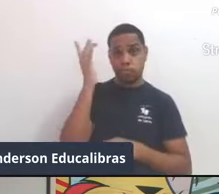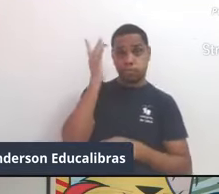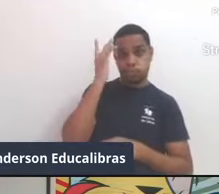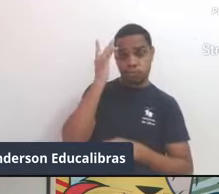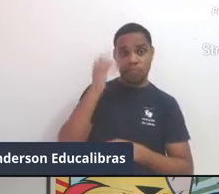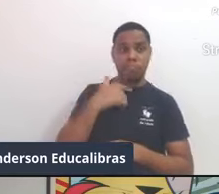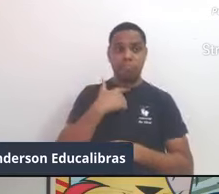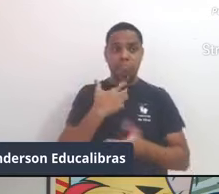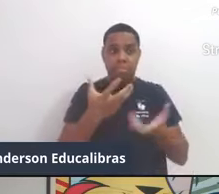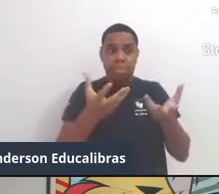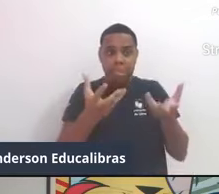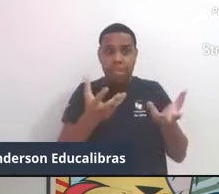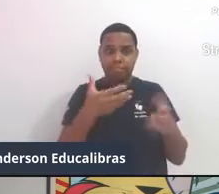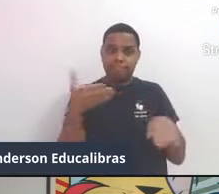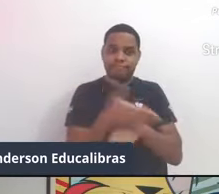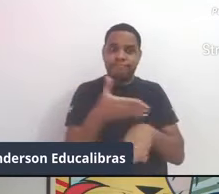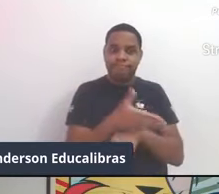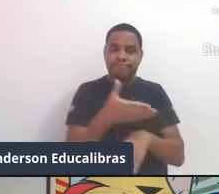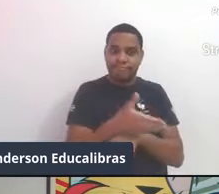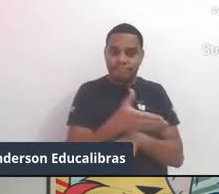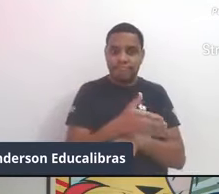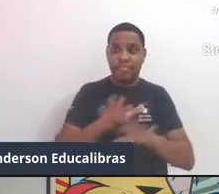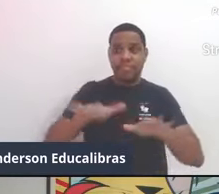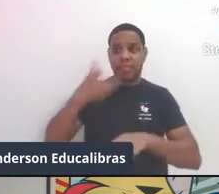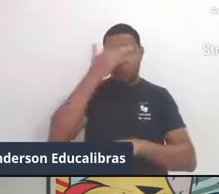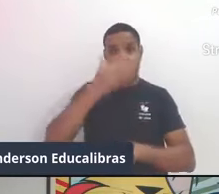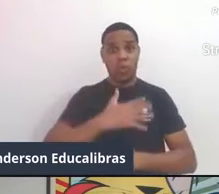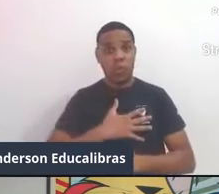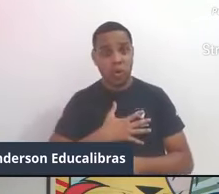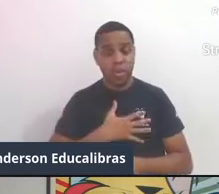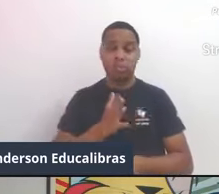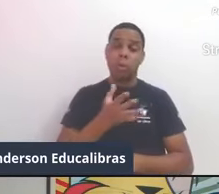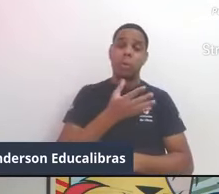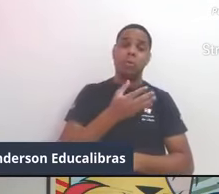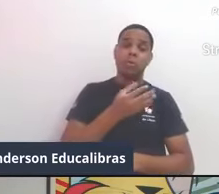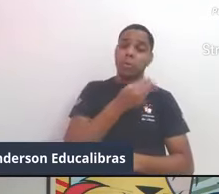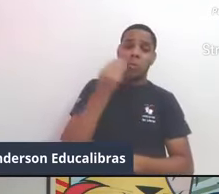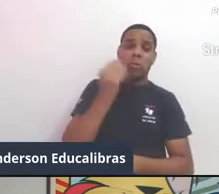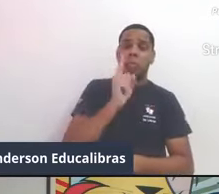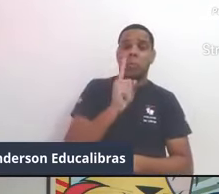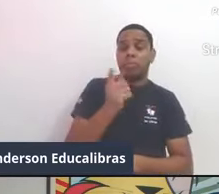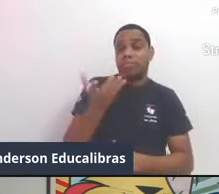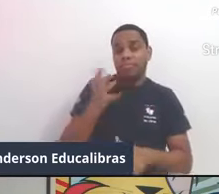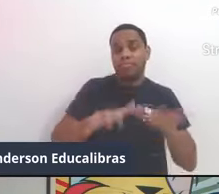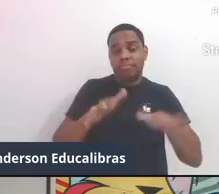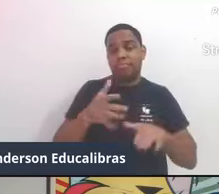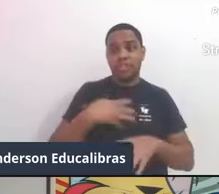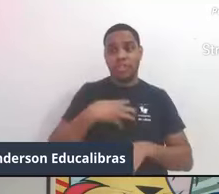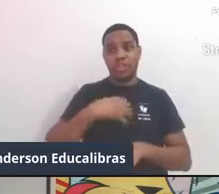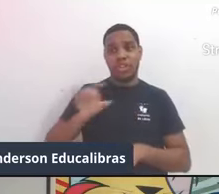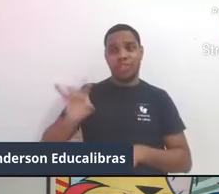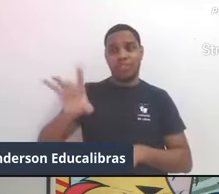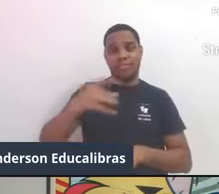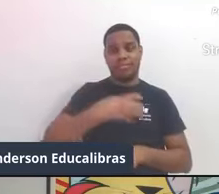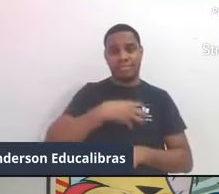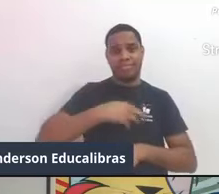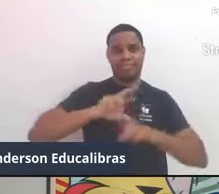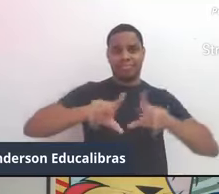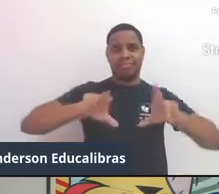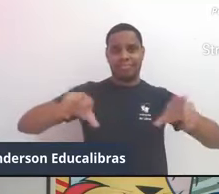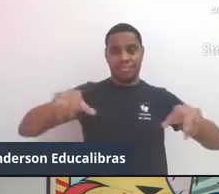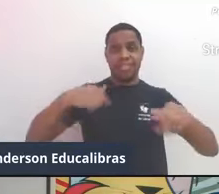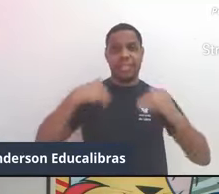vontade efetiva, etc., etc. Cada um tem suas inclinações, seu jeito, sua maneira de ser, e a